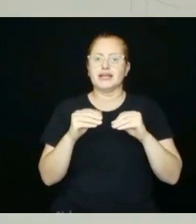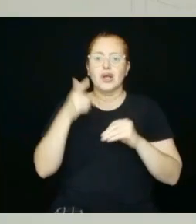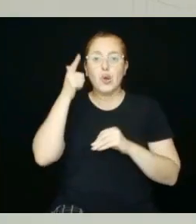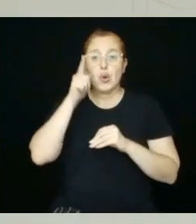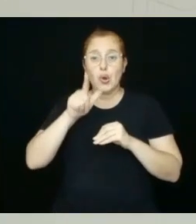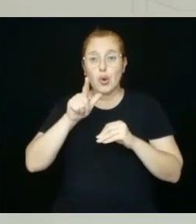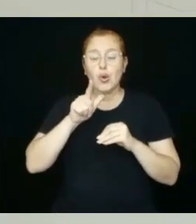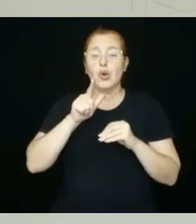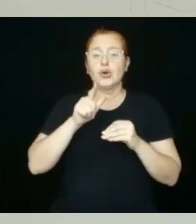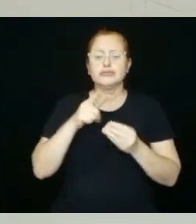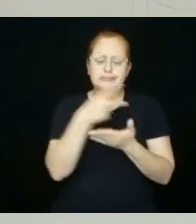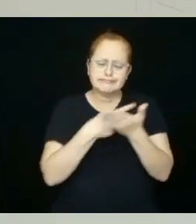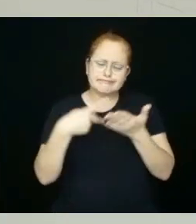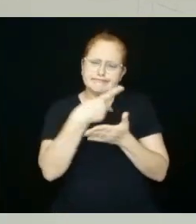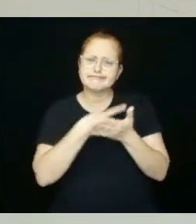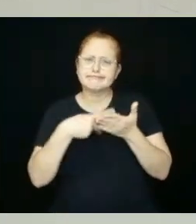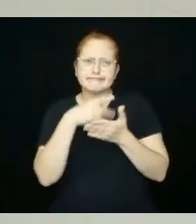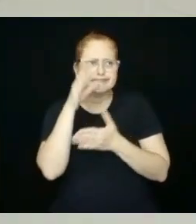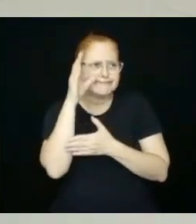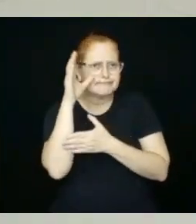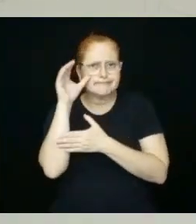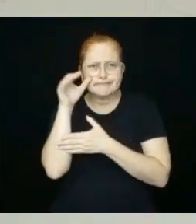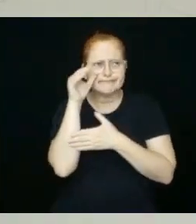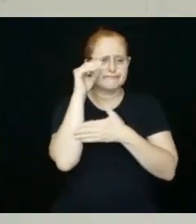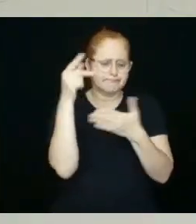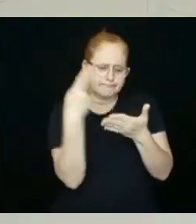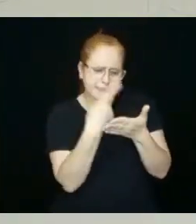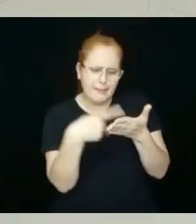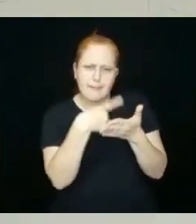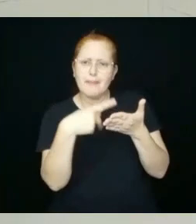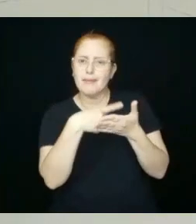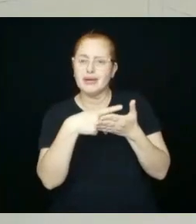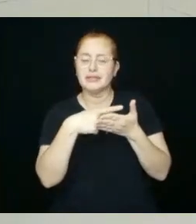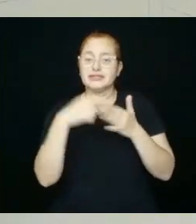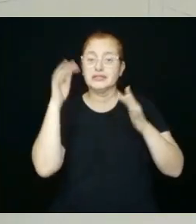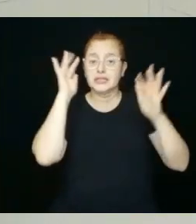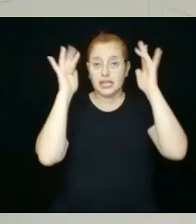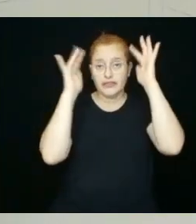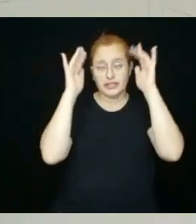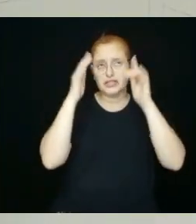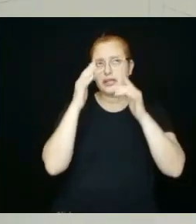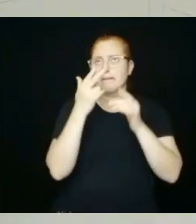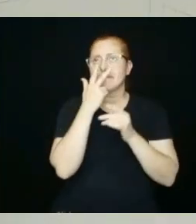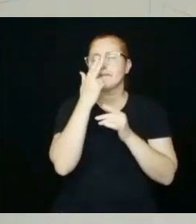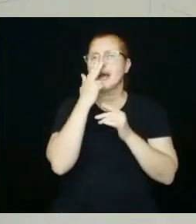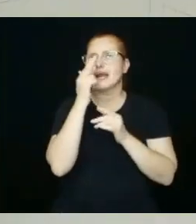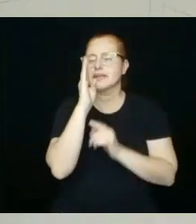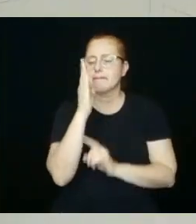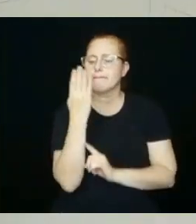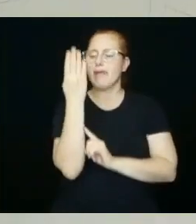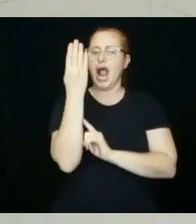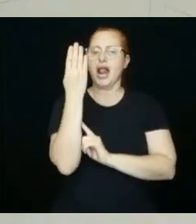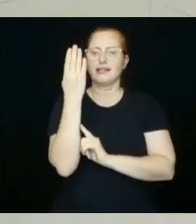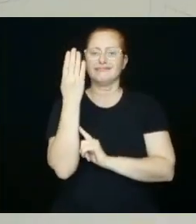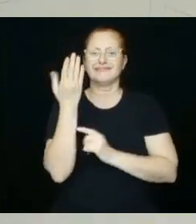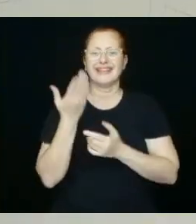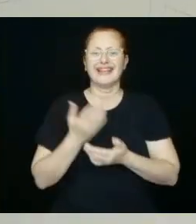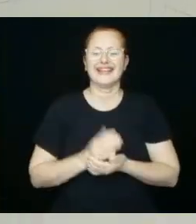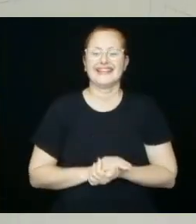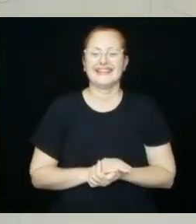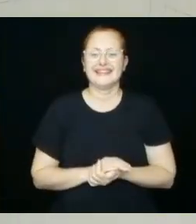eu consigo transportar para o desenho. E talvez reflita um pouco, talvez como um espelho, sei lá, alguma coisa